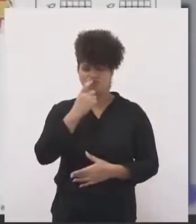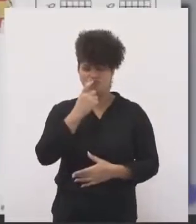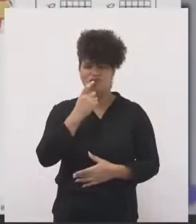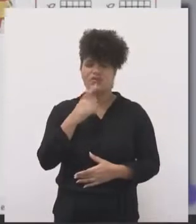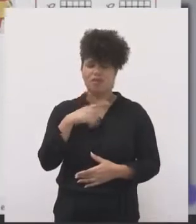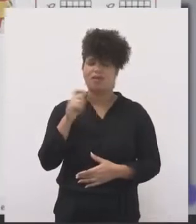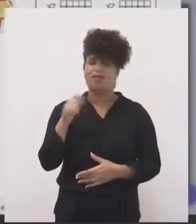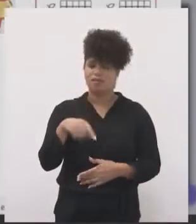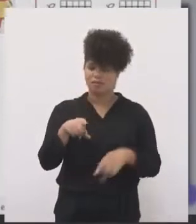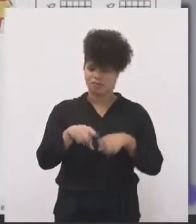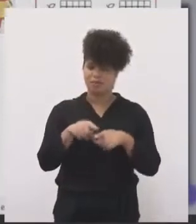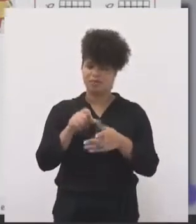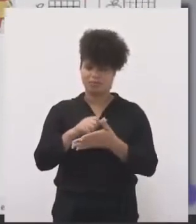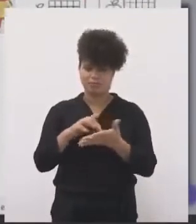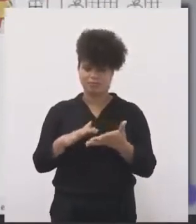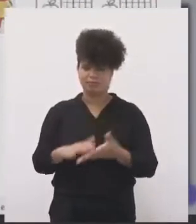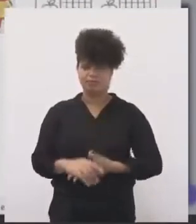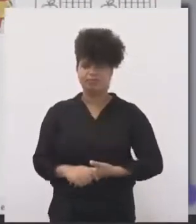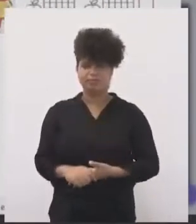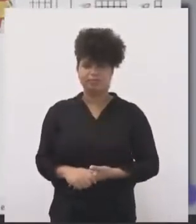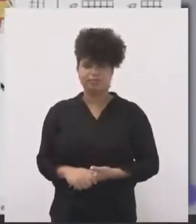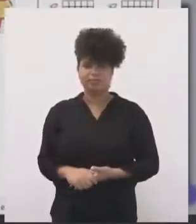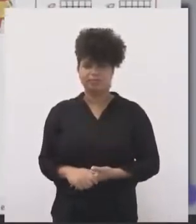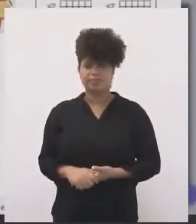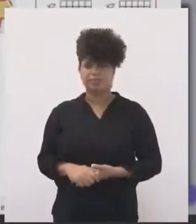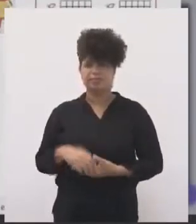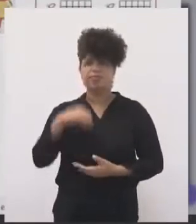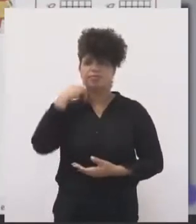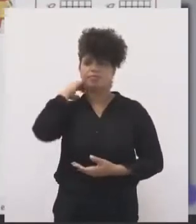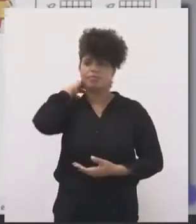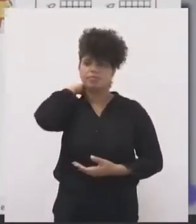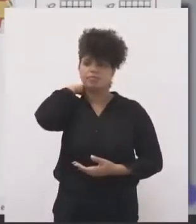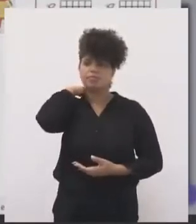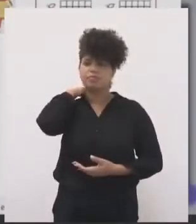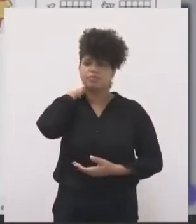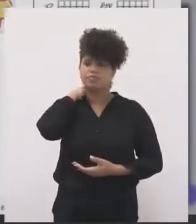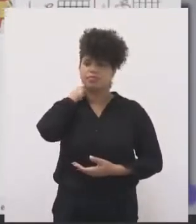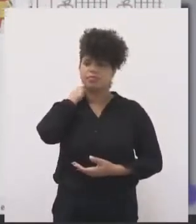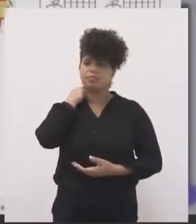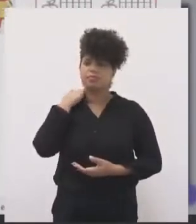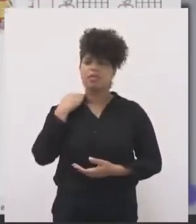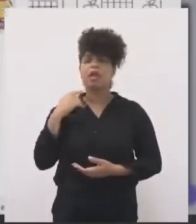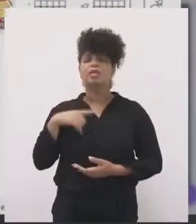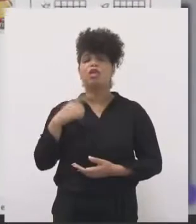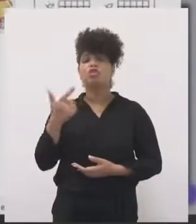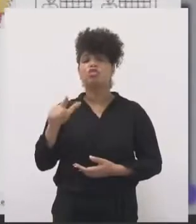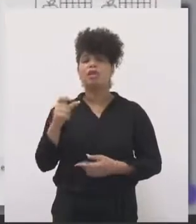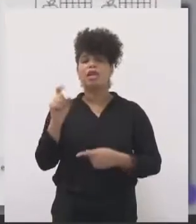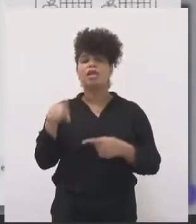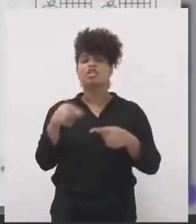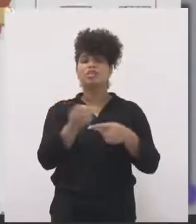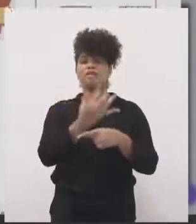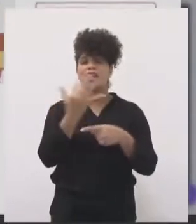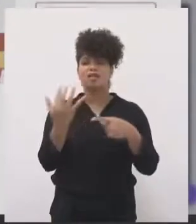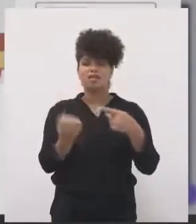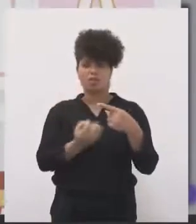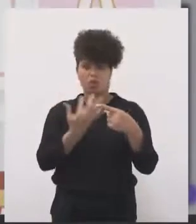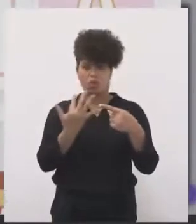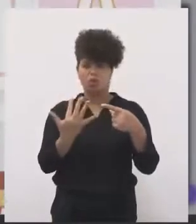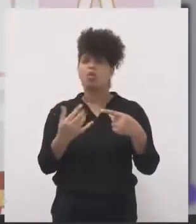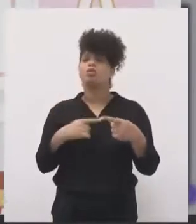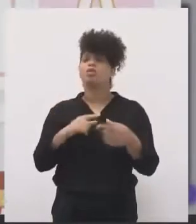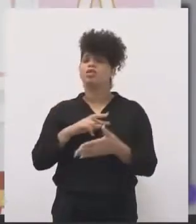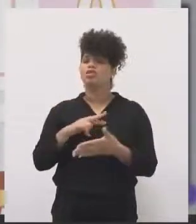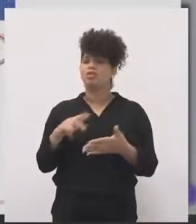Tem essa aqui que deixa eu tentar identificar, que é de fração. Então, tem